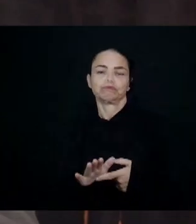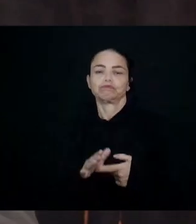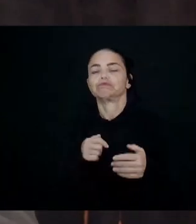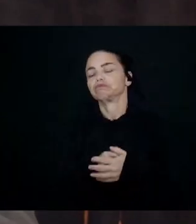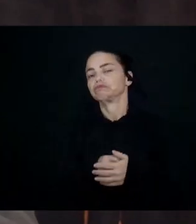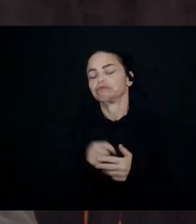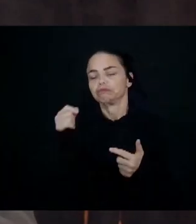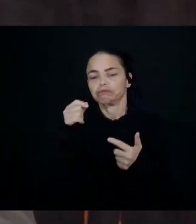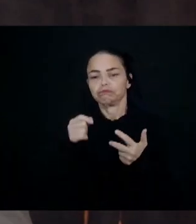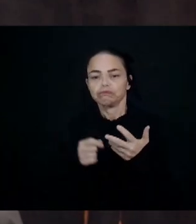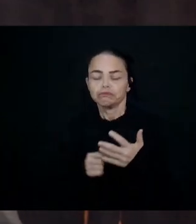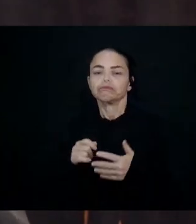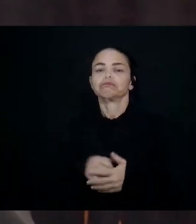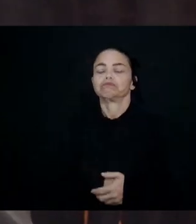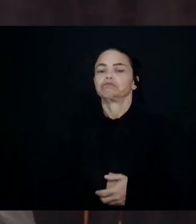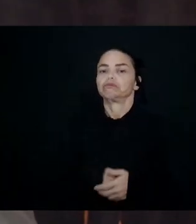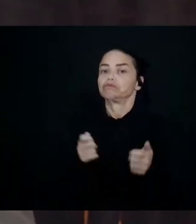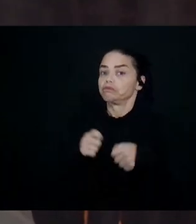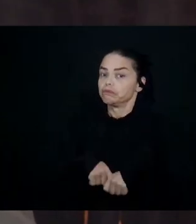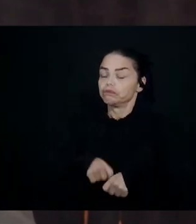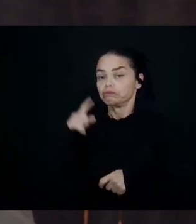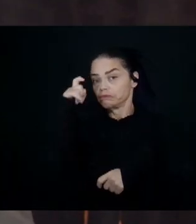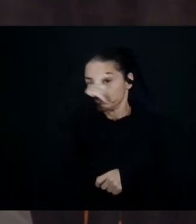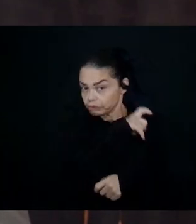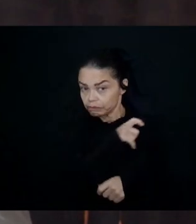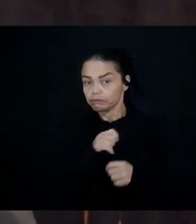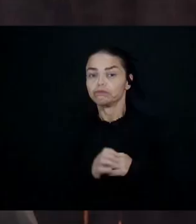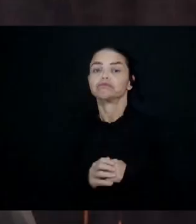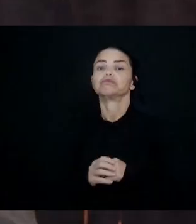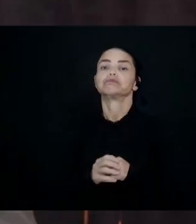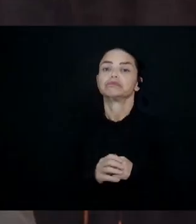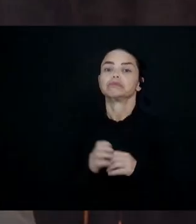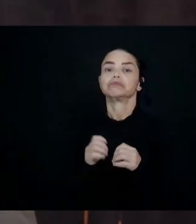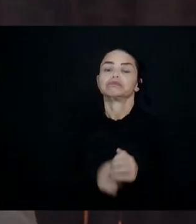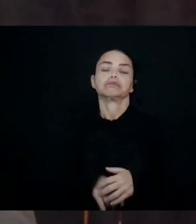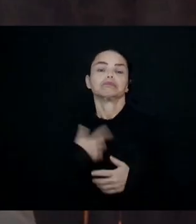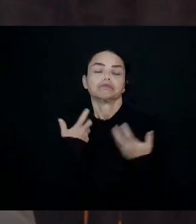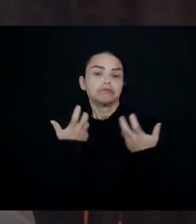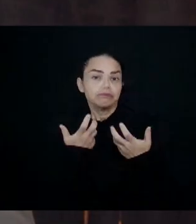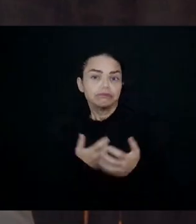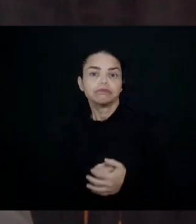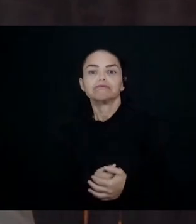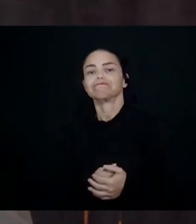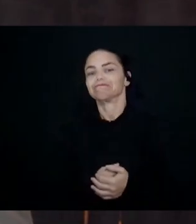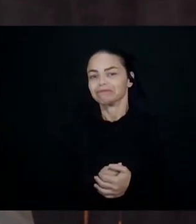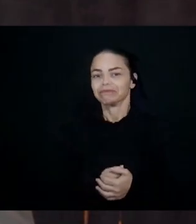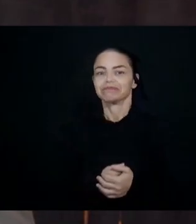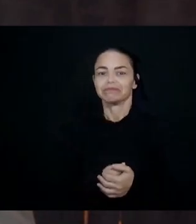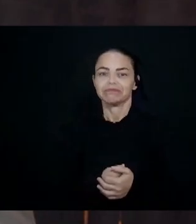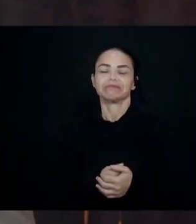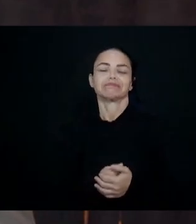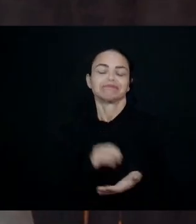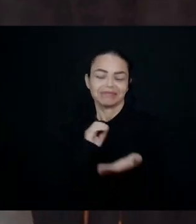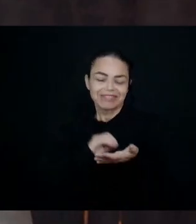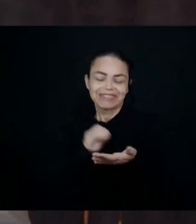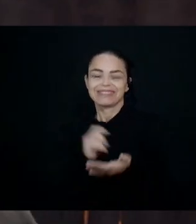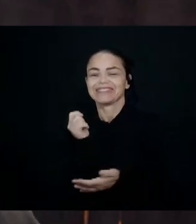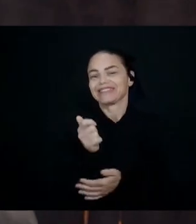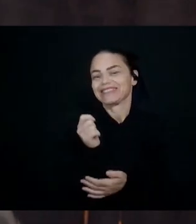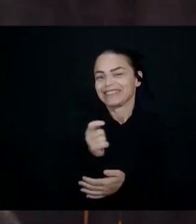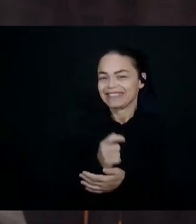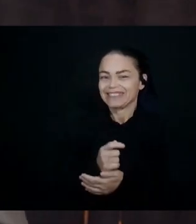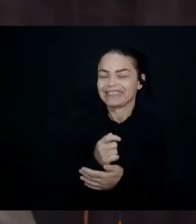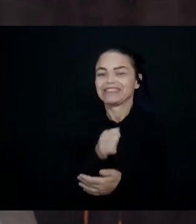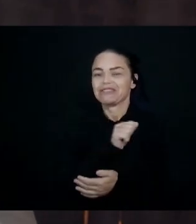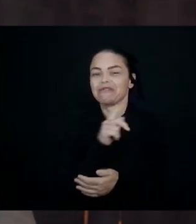mostra as dificuldades, às vezes, né? Queremos aí que logo esse, né, falta pouco saia rápido, né, que aí